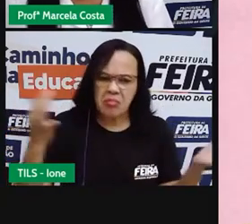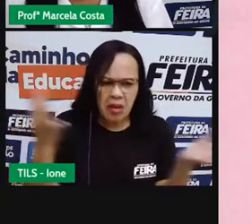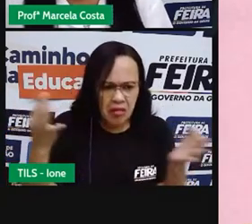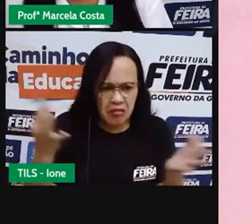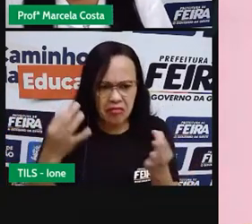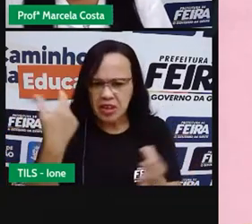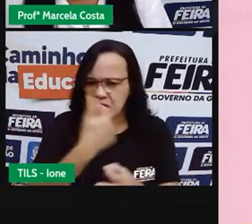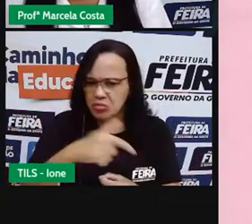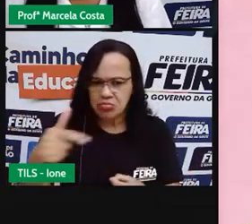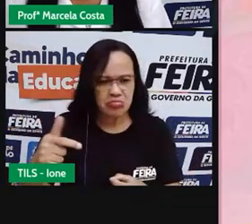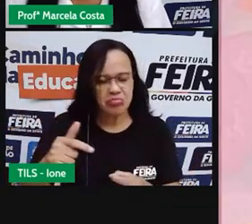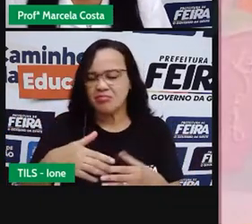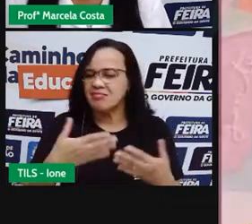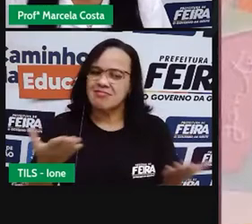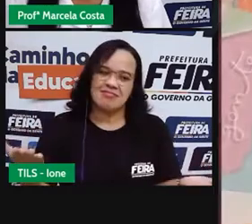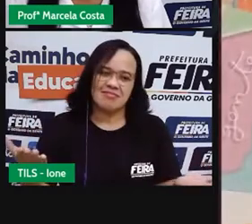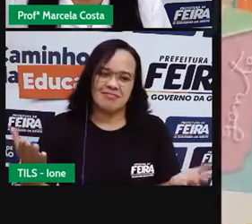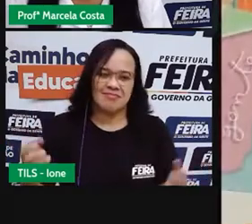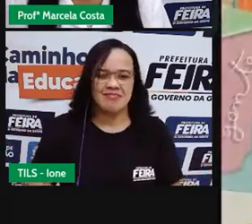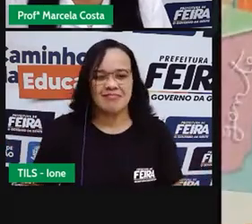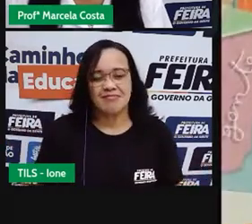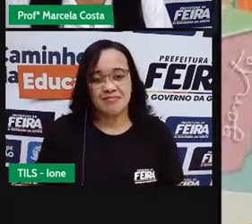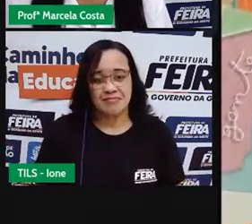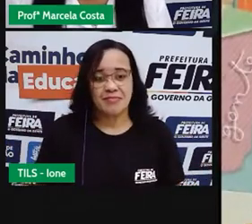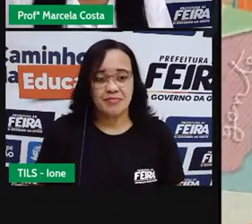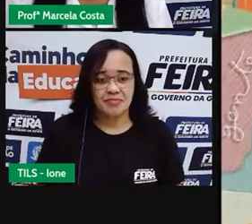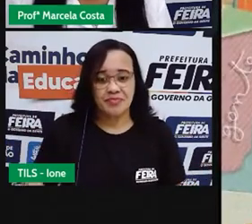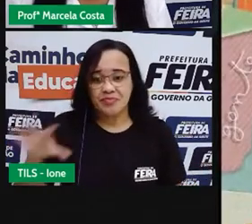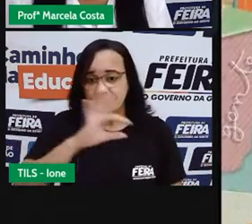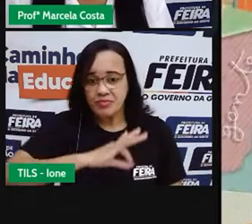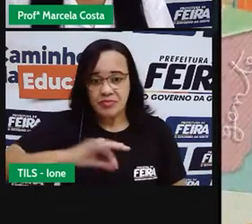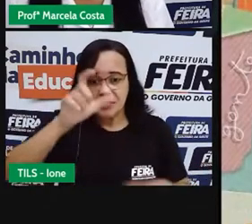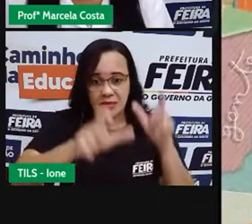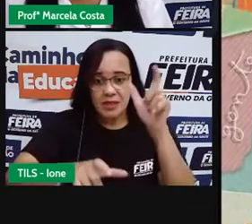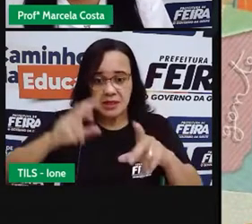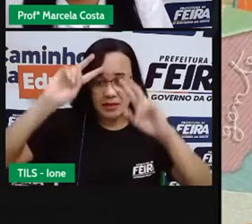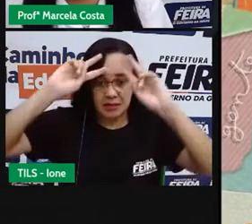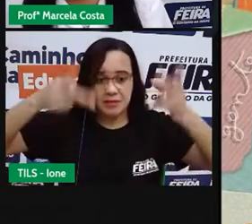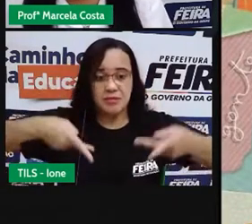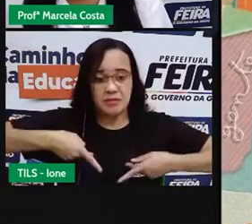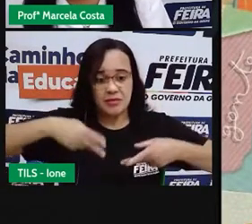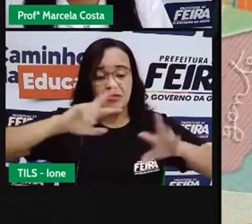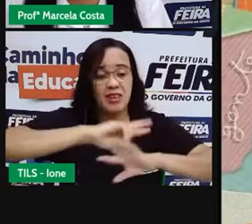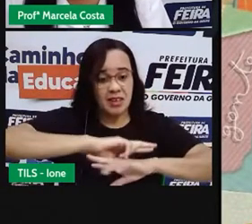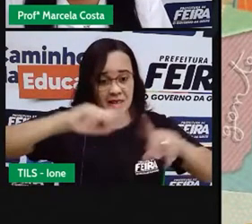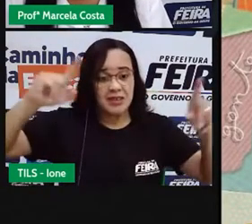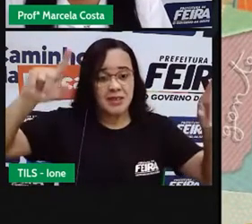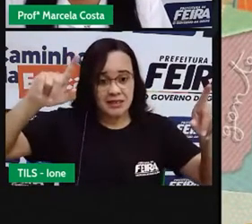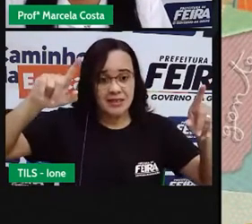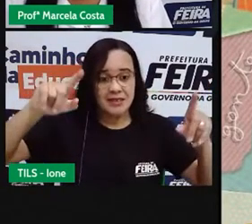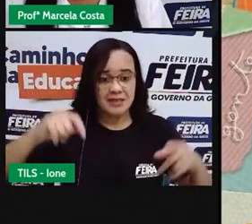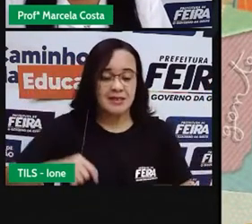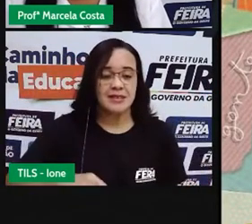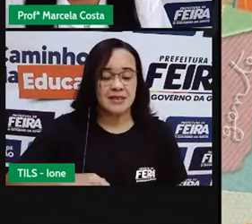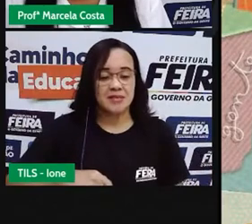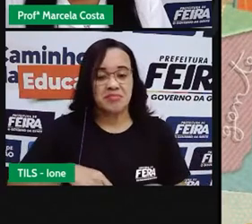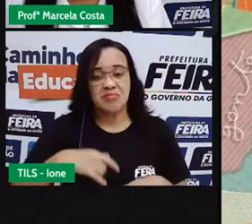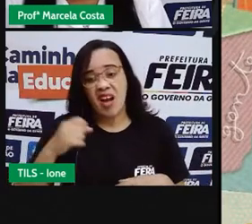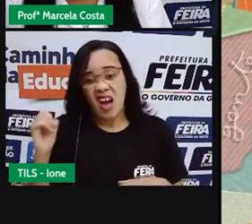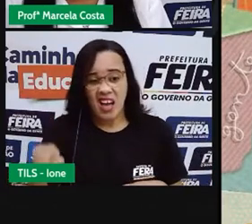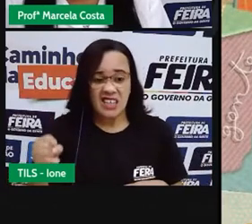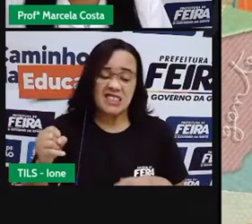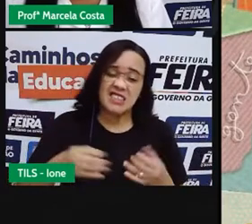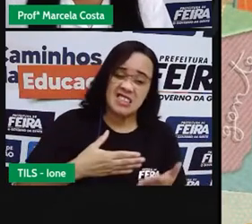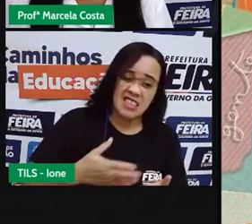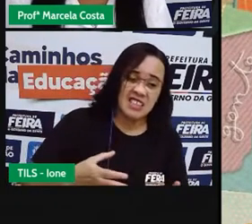nem qualidade Tudo é humano, bem diferente Assim, assado, todos